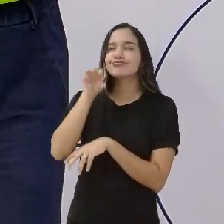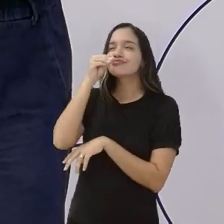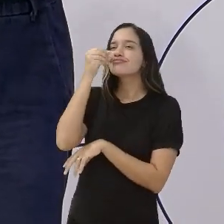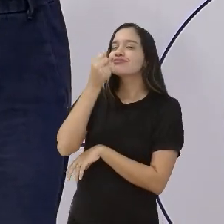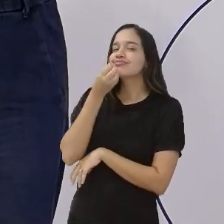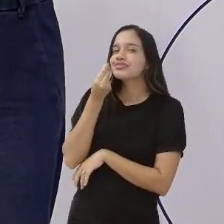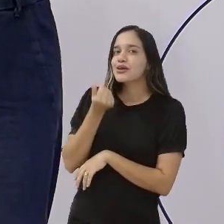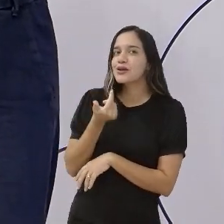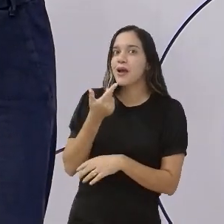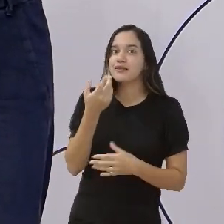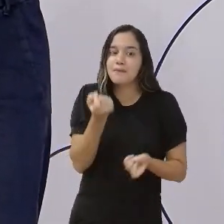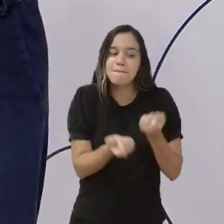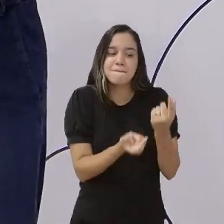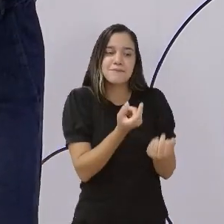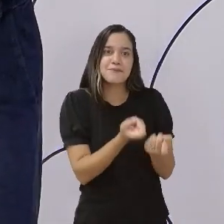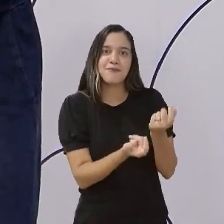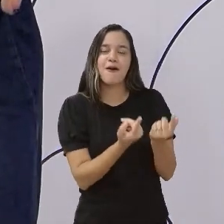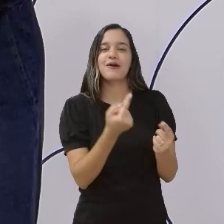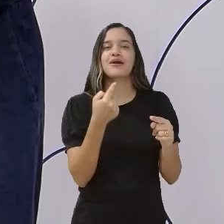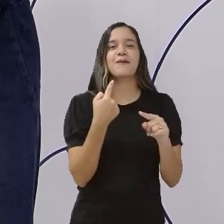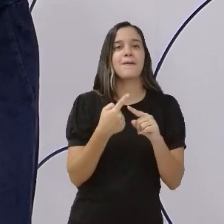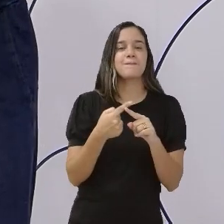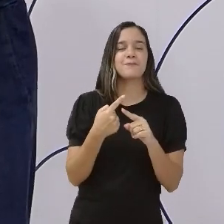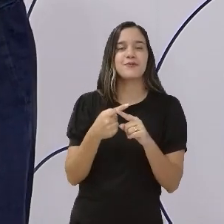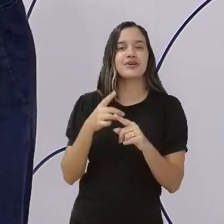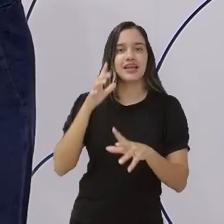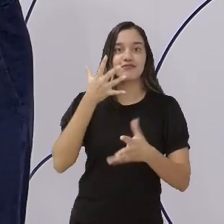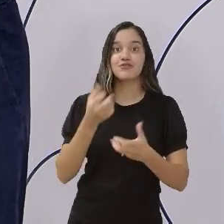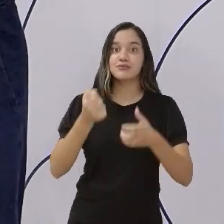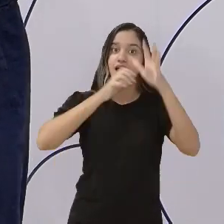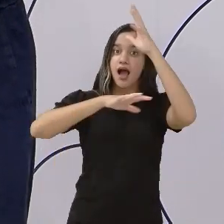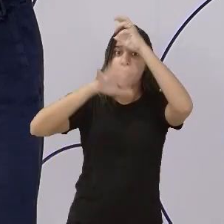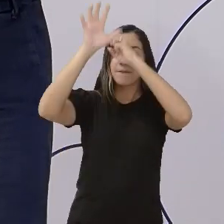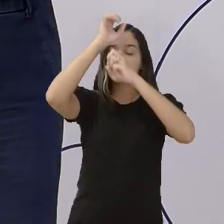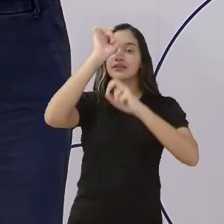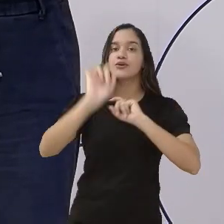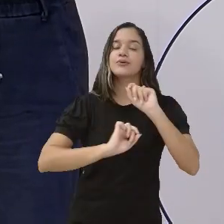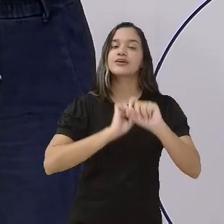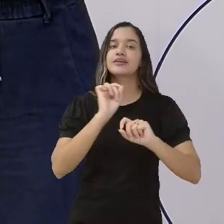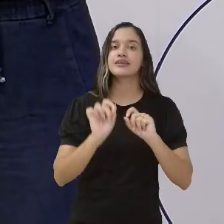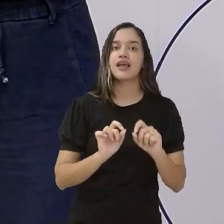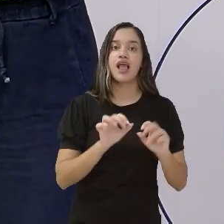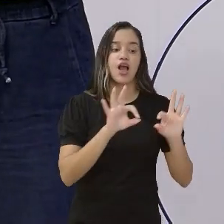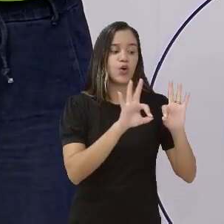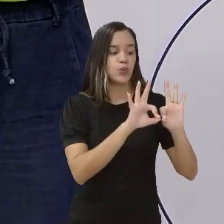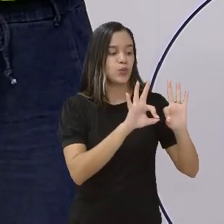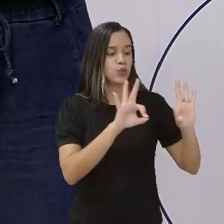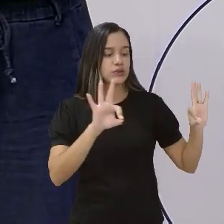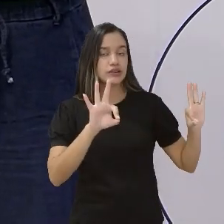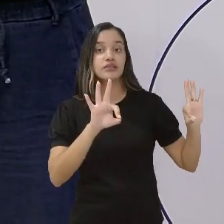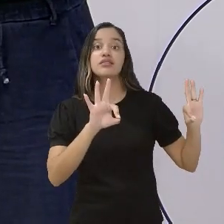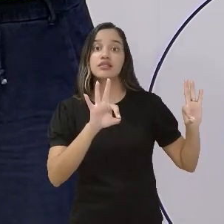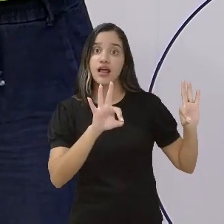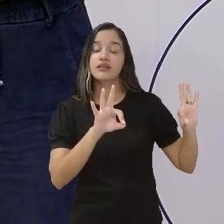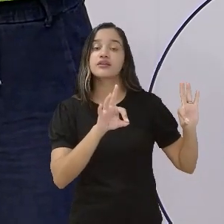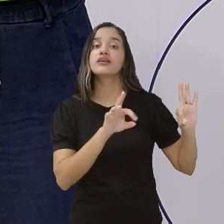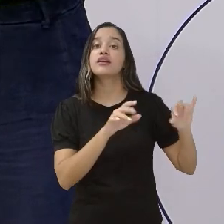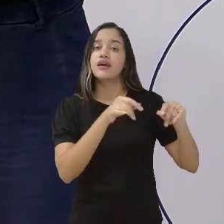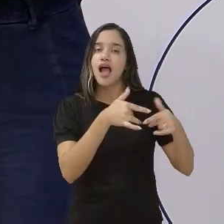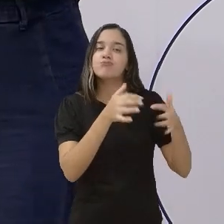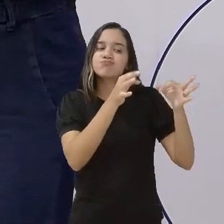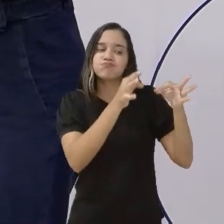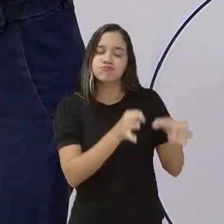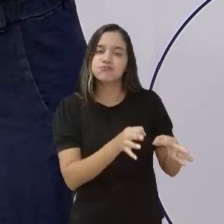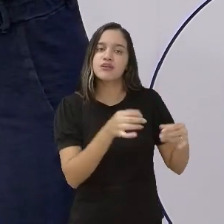de pipoca, porque nele nós vamos aprender sobre as diferenças entre as unidades de medidas